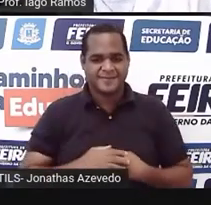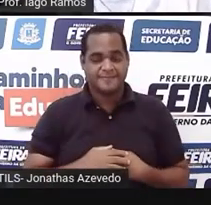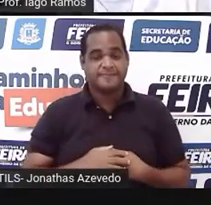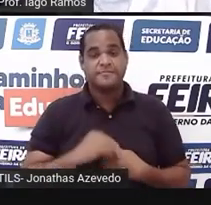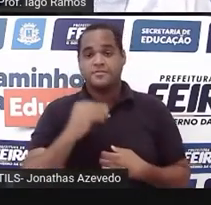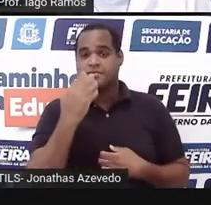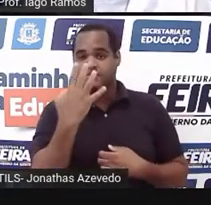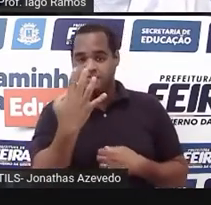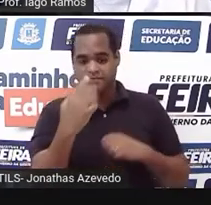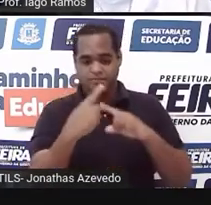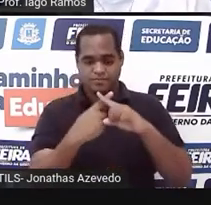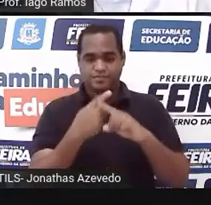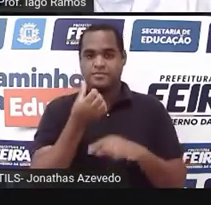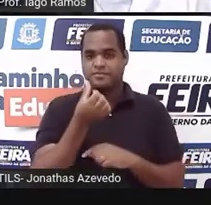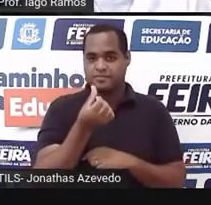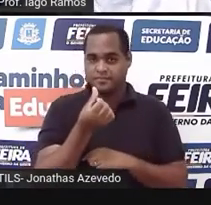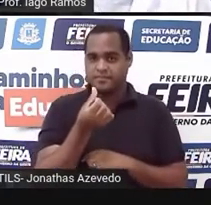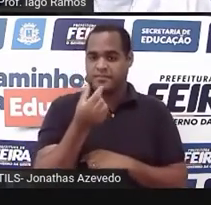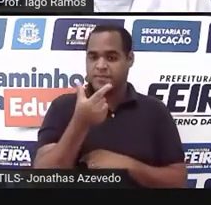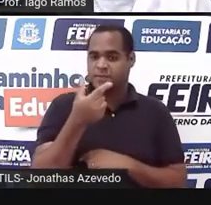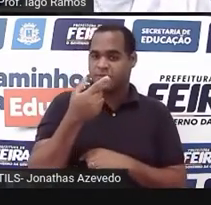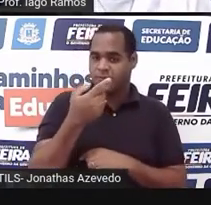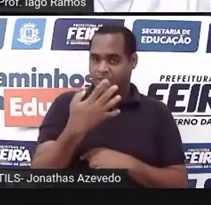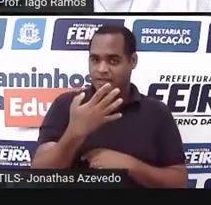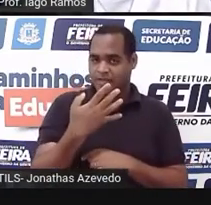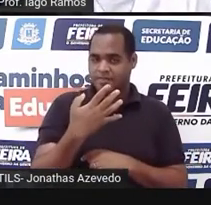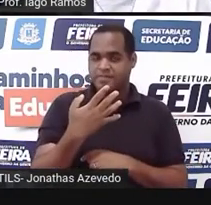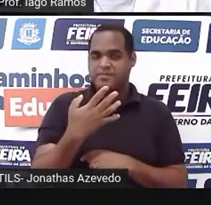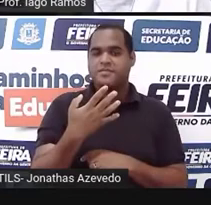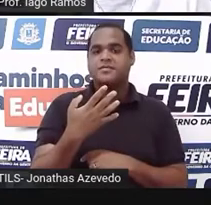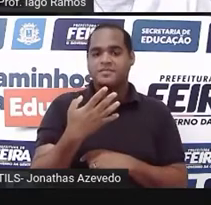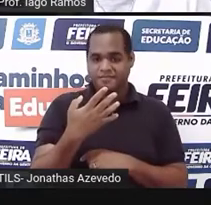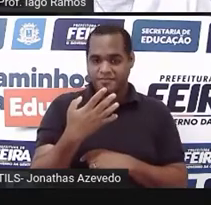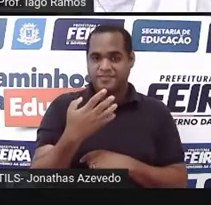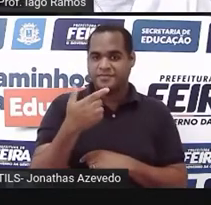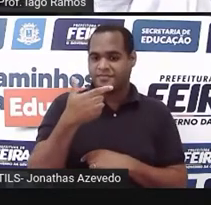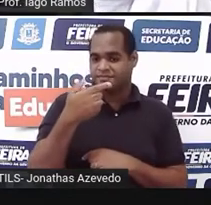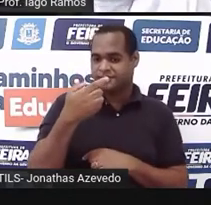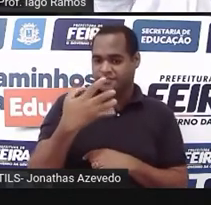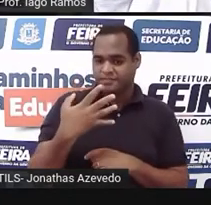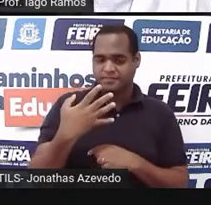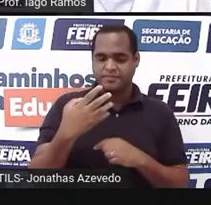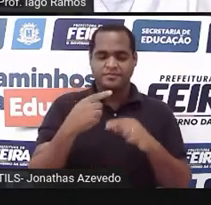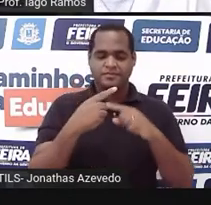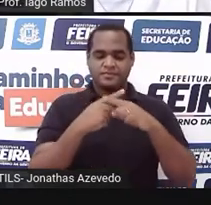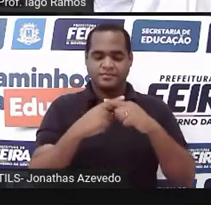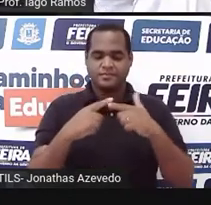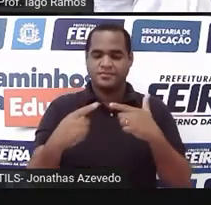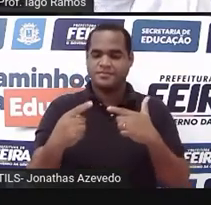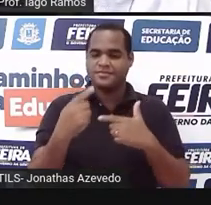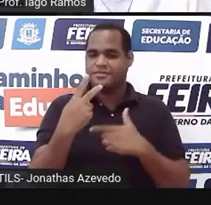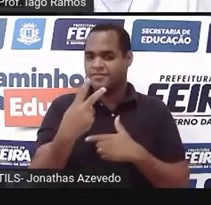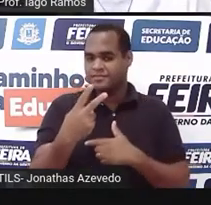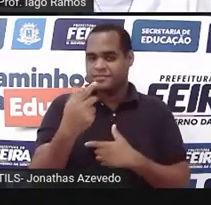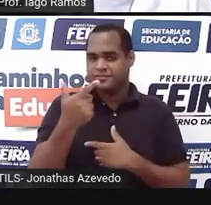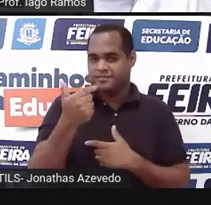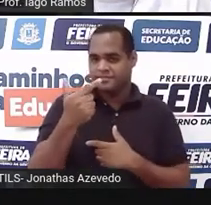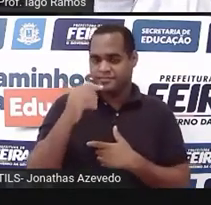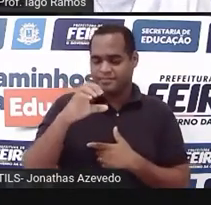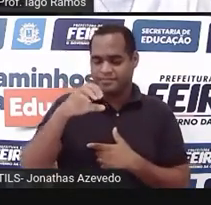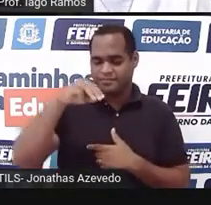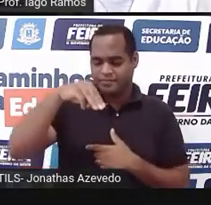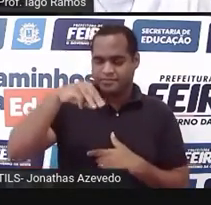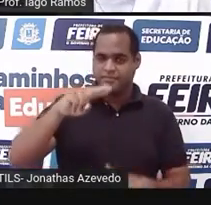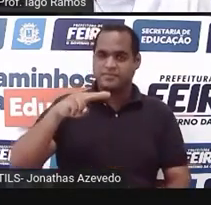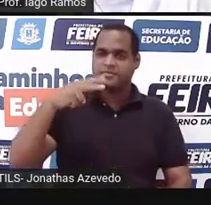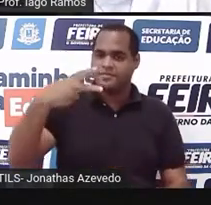4 x 6 24 / 2 das 12 cm